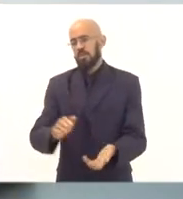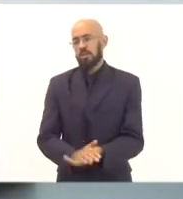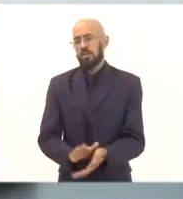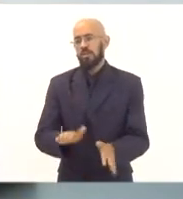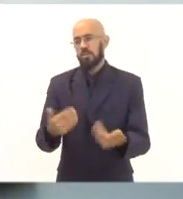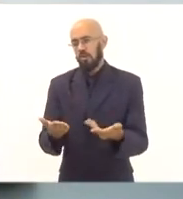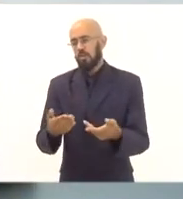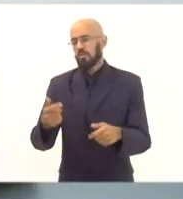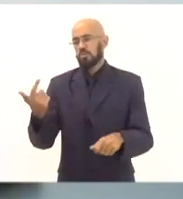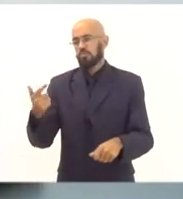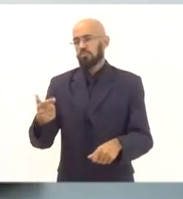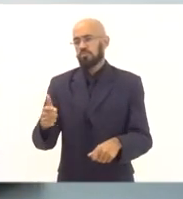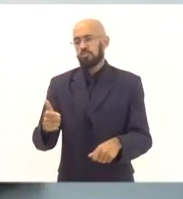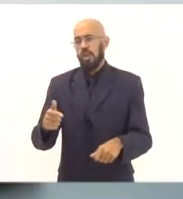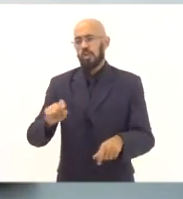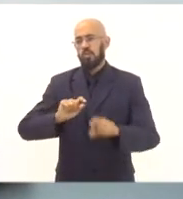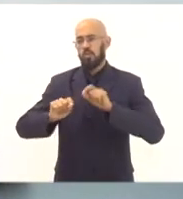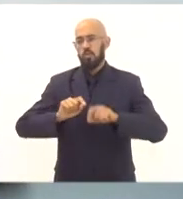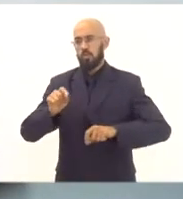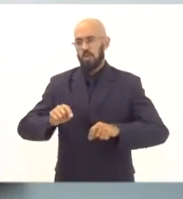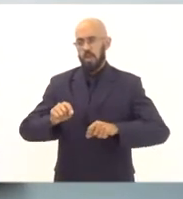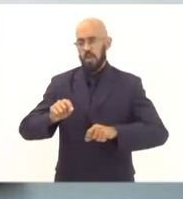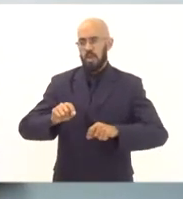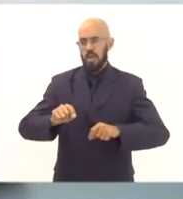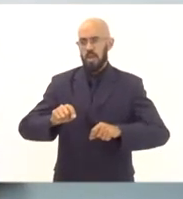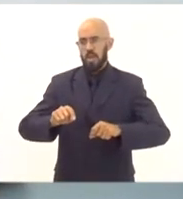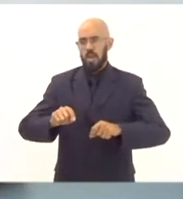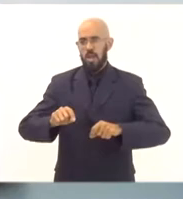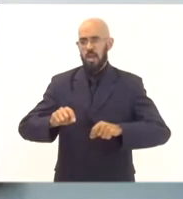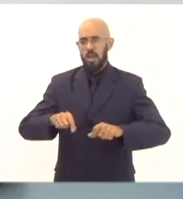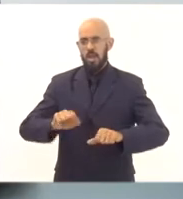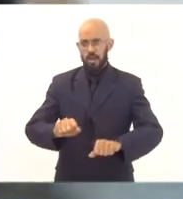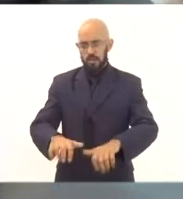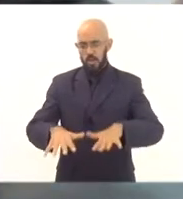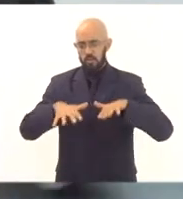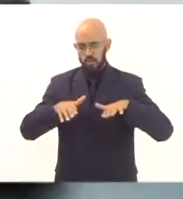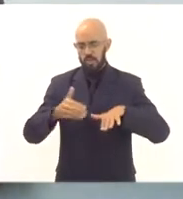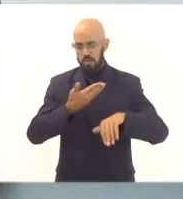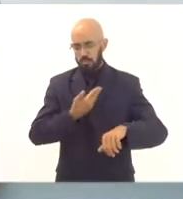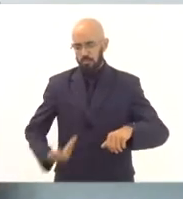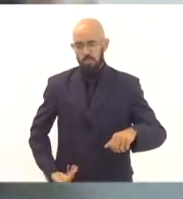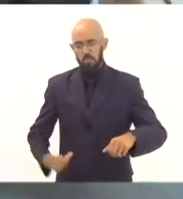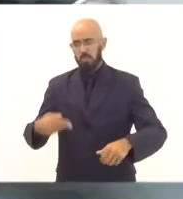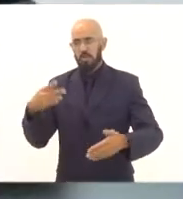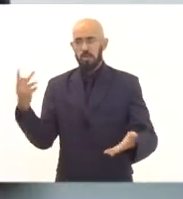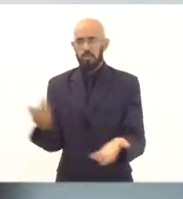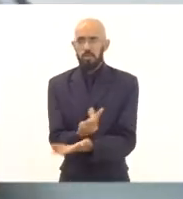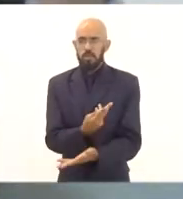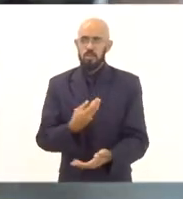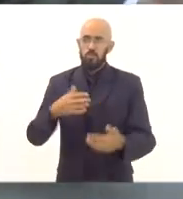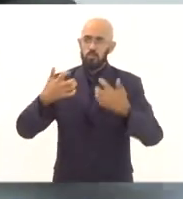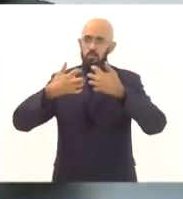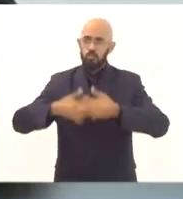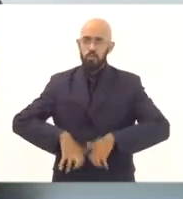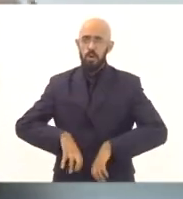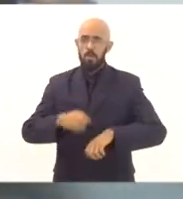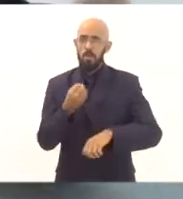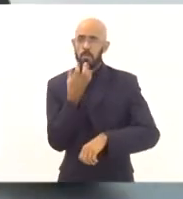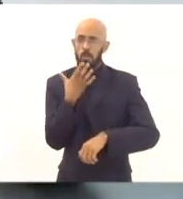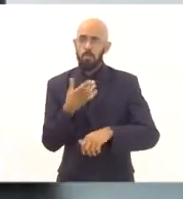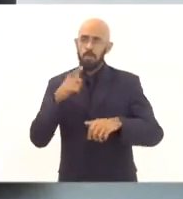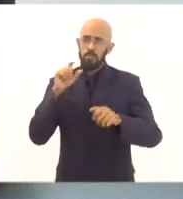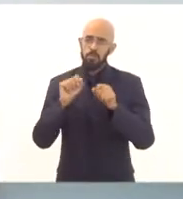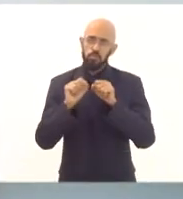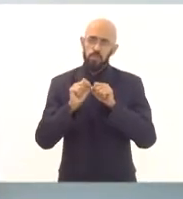não dando o volume necessário para que as audiência pública se torna efetiva para a gente inclusive elaborar que os